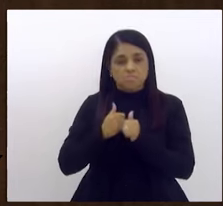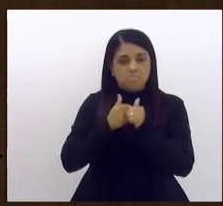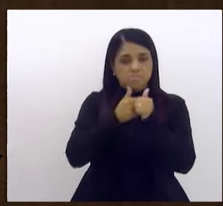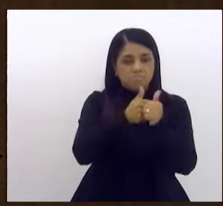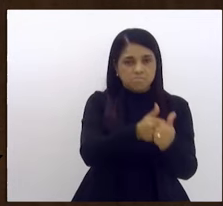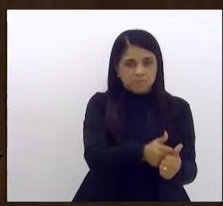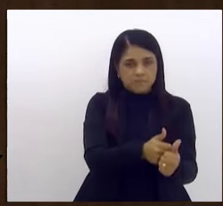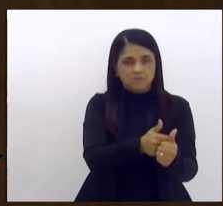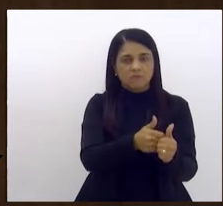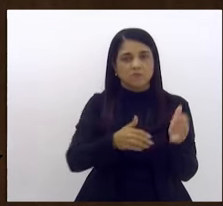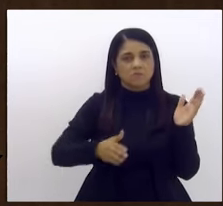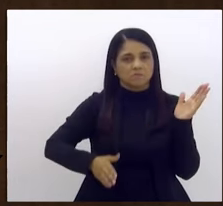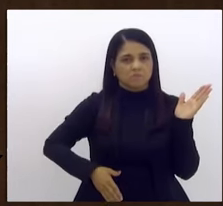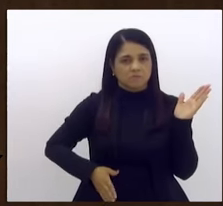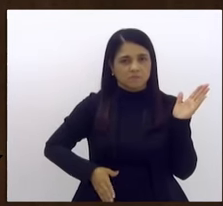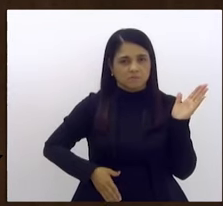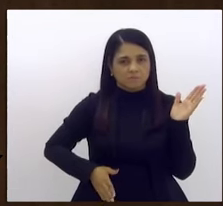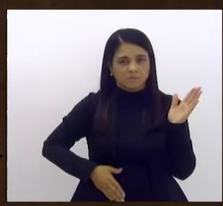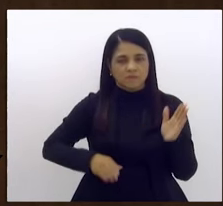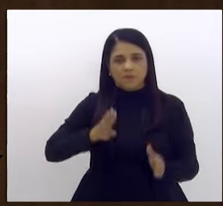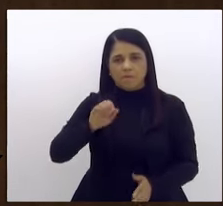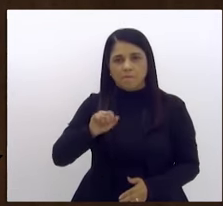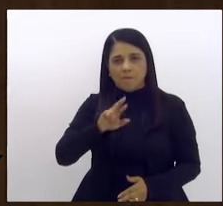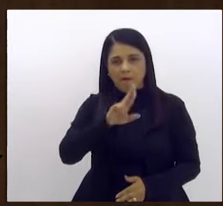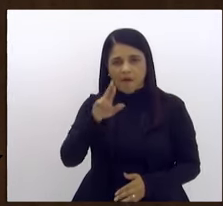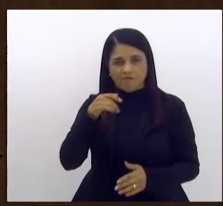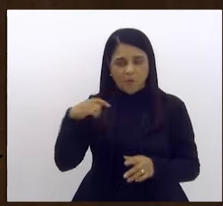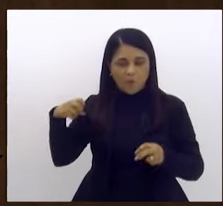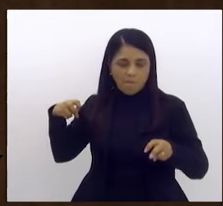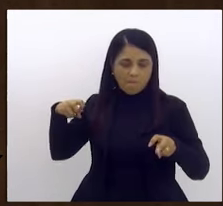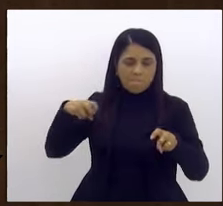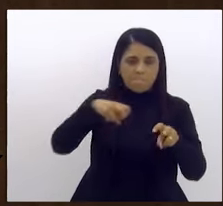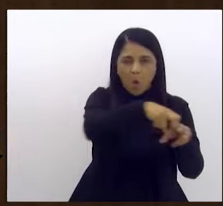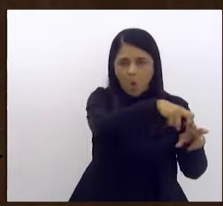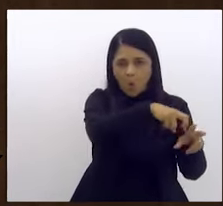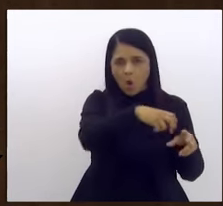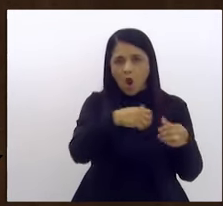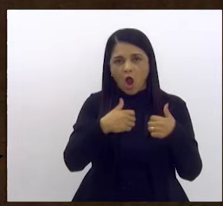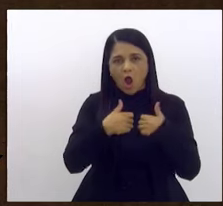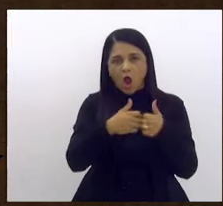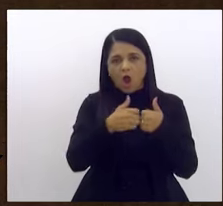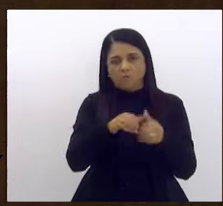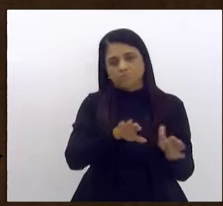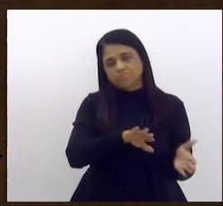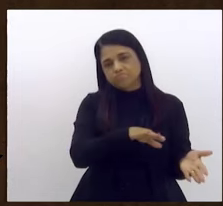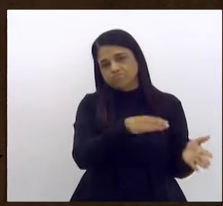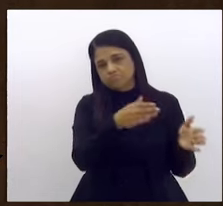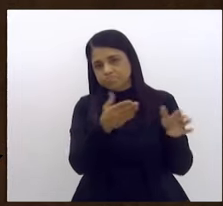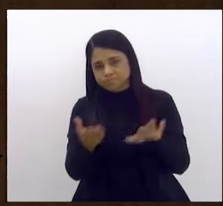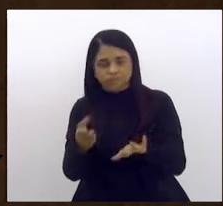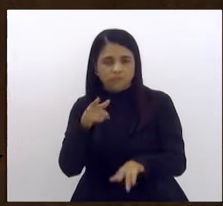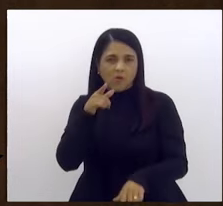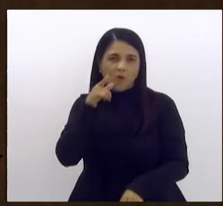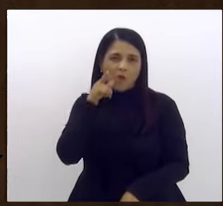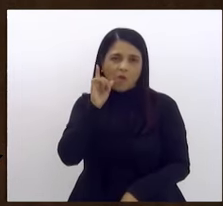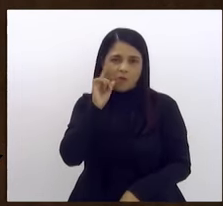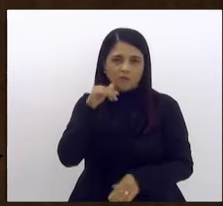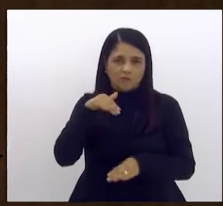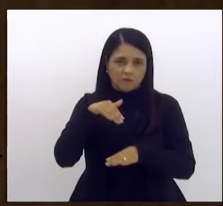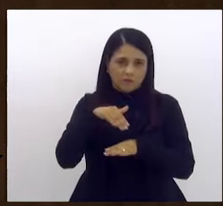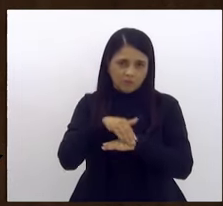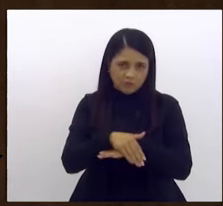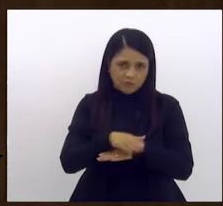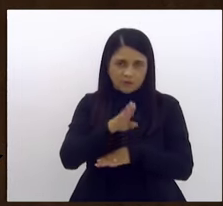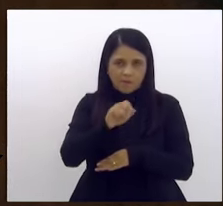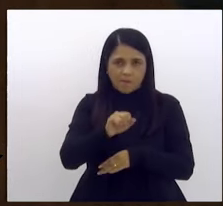na Barra da Tijuca, foi atropelado por um BRT e veio a óbito ontem à noite na Barra da